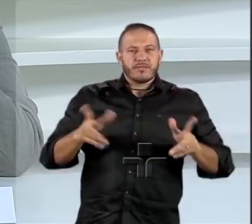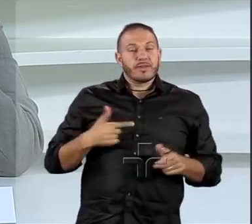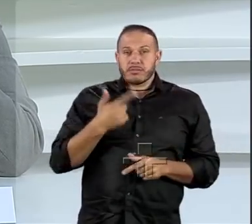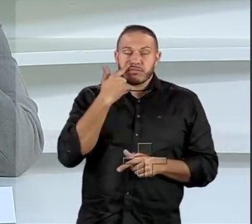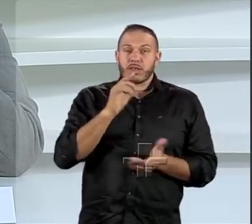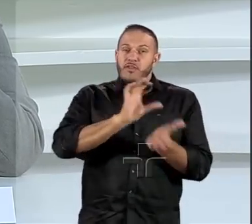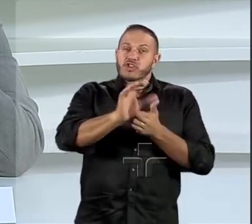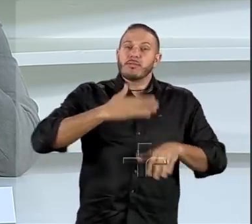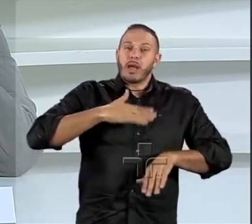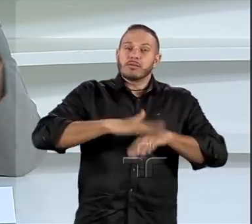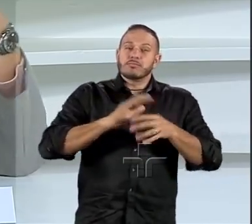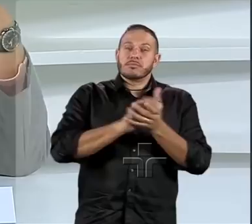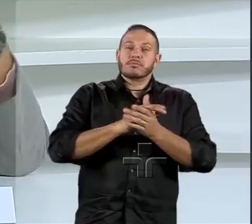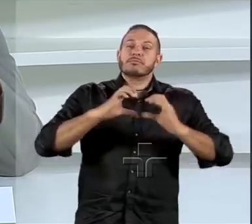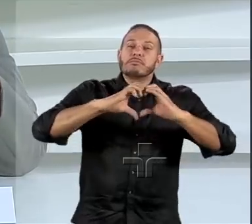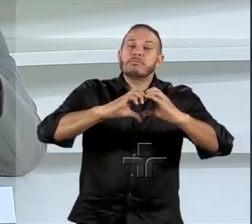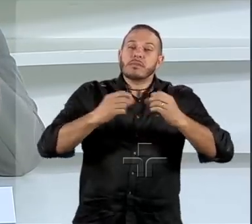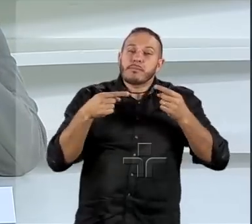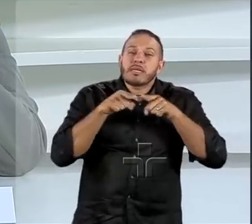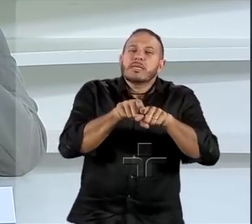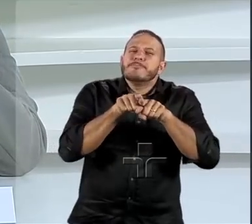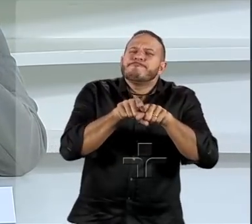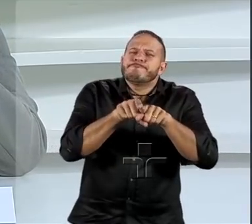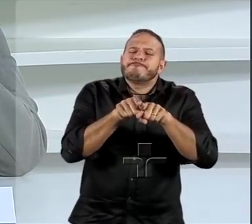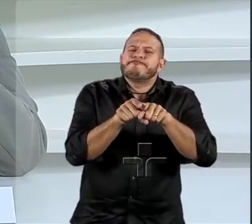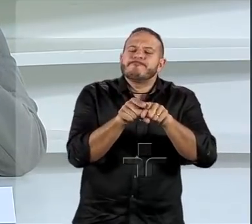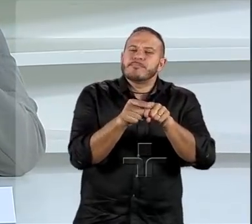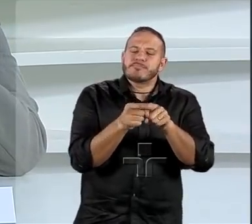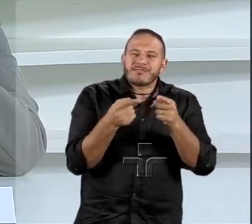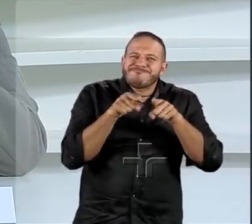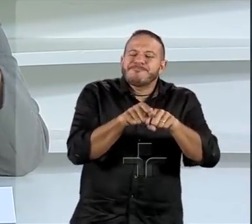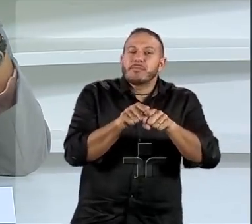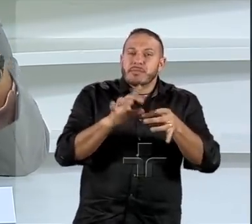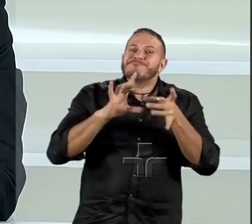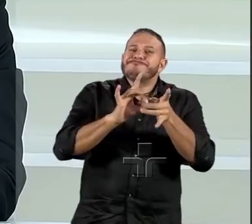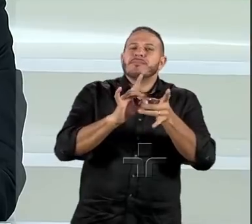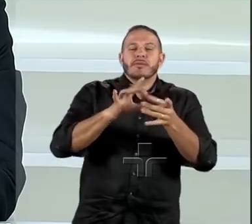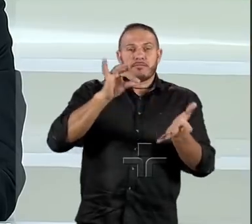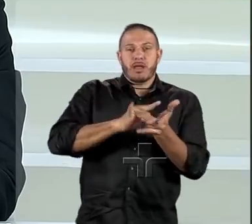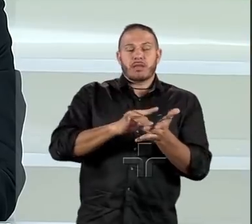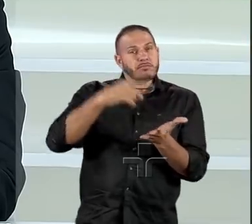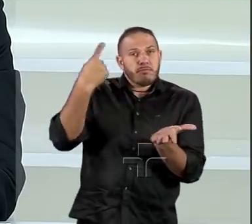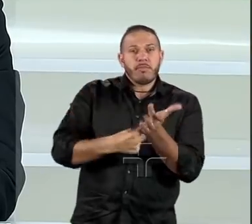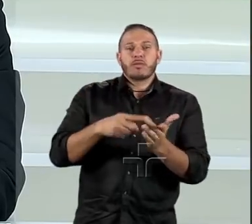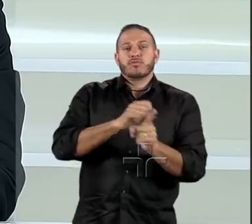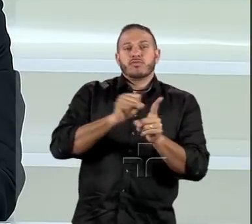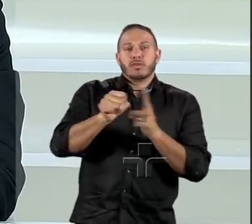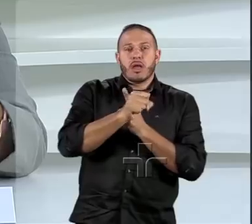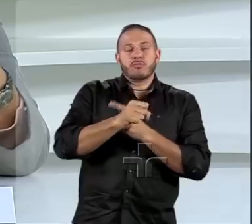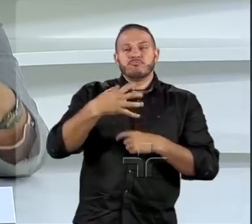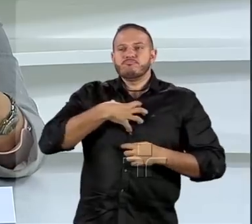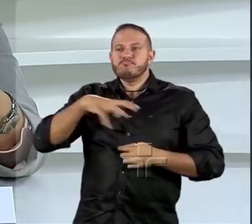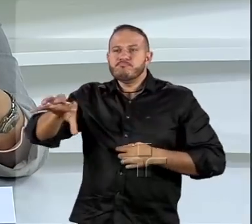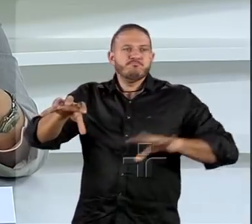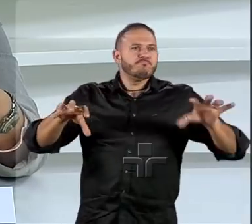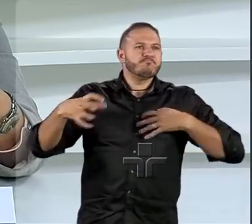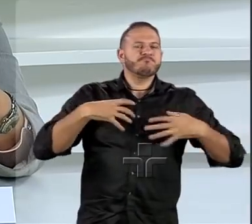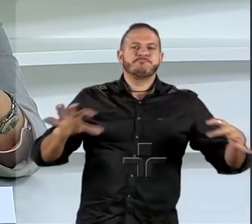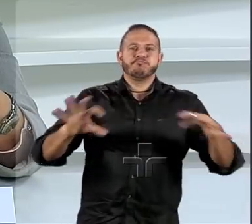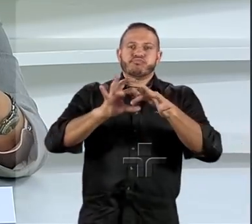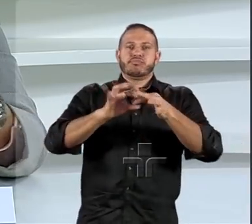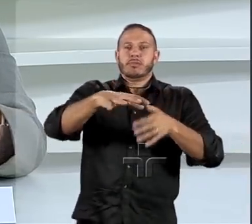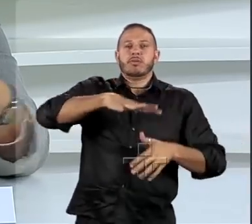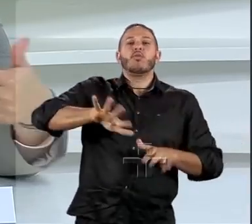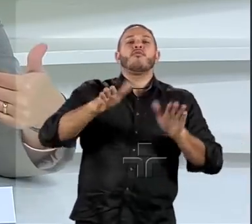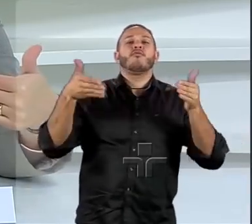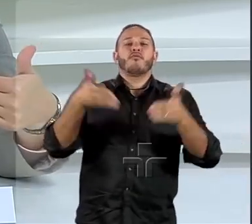de amor, porque nós precisamos, quando eu falo de pacto social, nós precisamos de uma mobilização de todos juntos pela saúde.